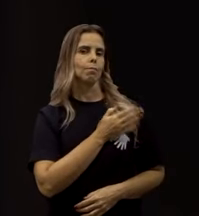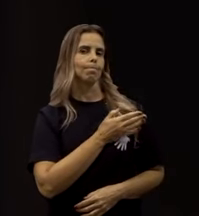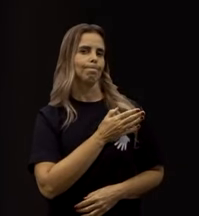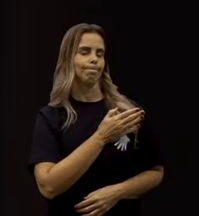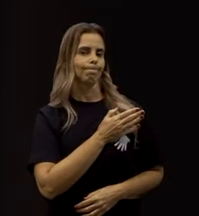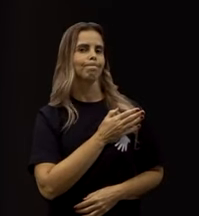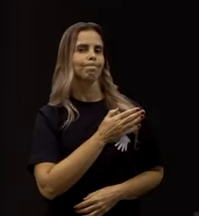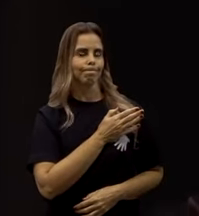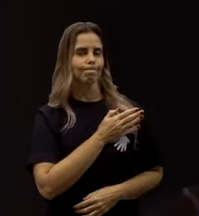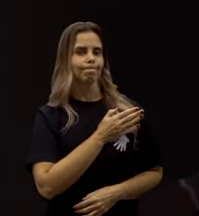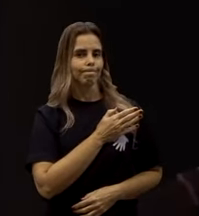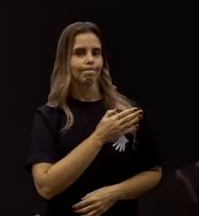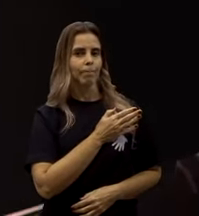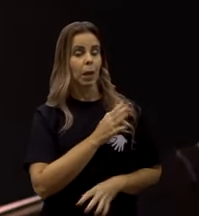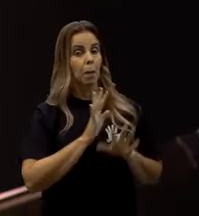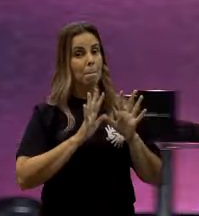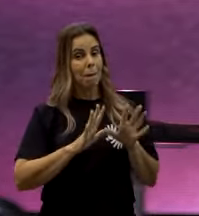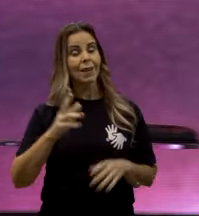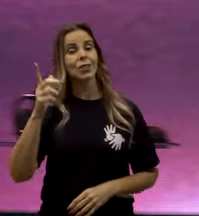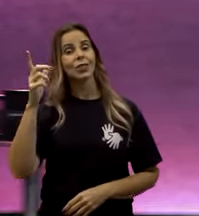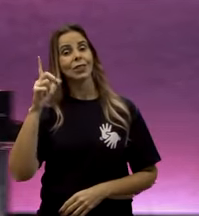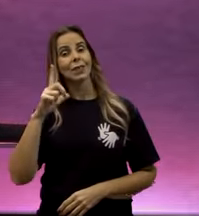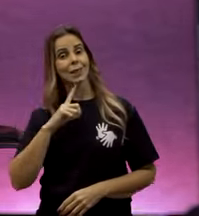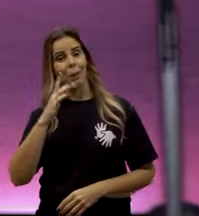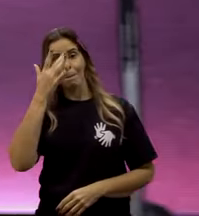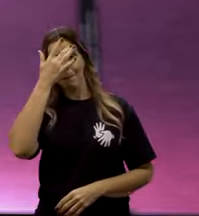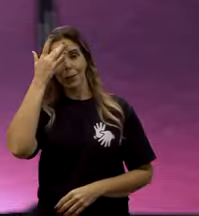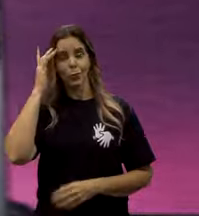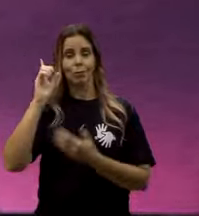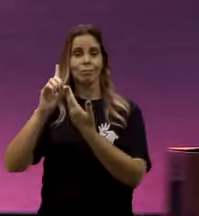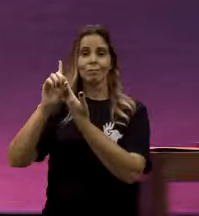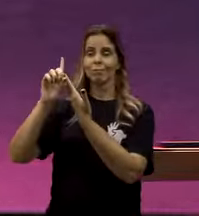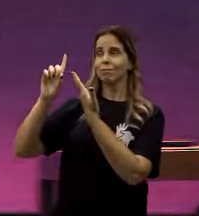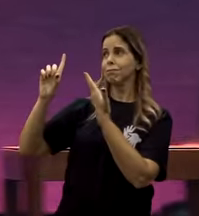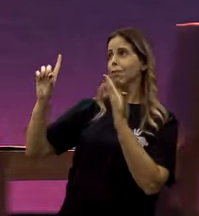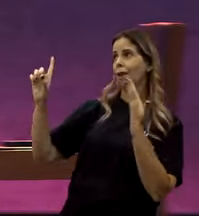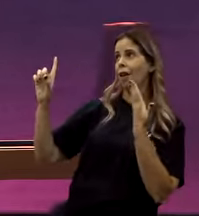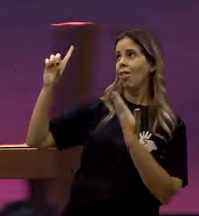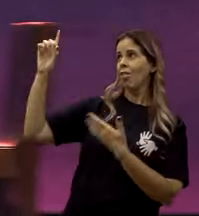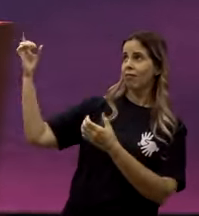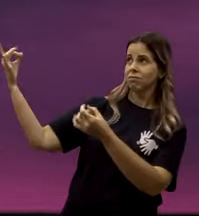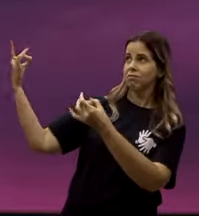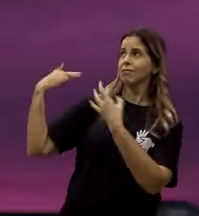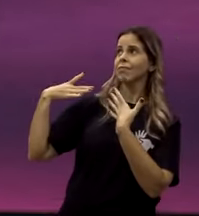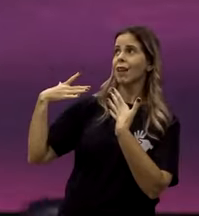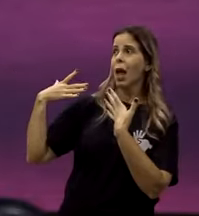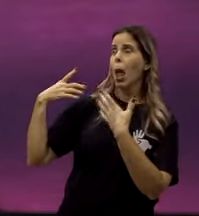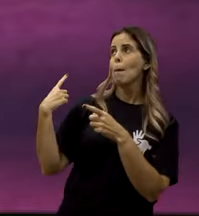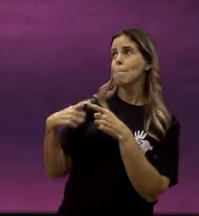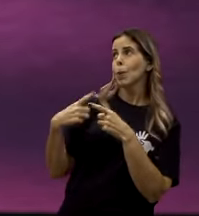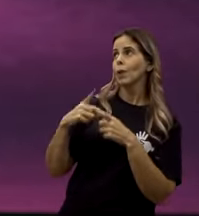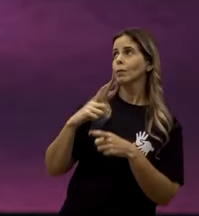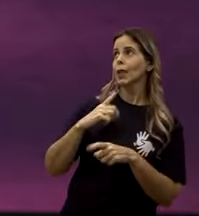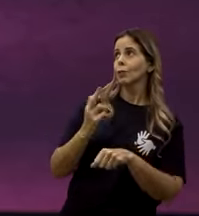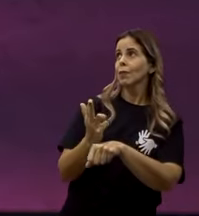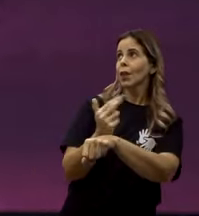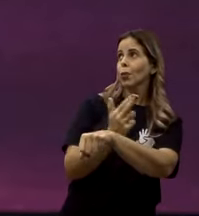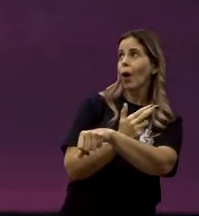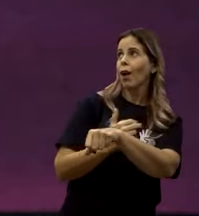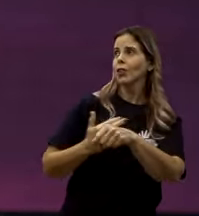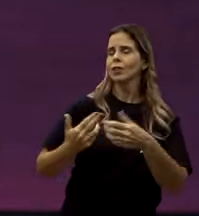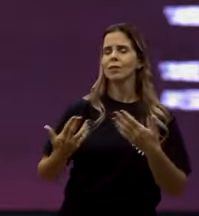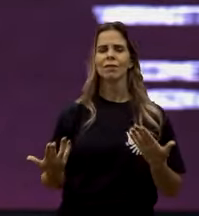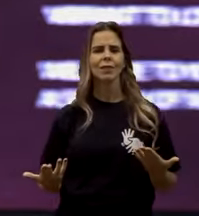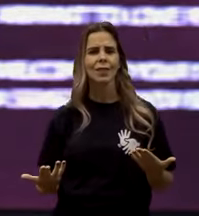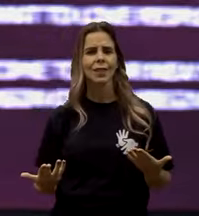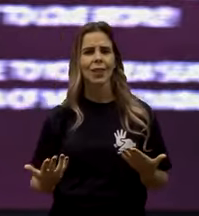mérito mas percebe como que tem gente que se afasta de Deus porque se sente rejeitado porque tem rabisco no corpo de coisas que você